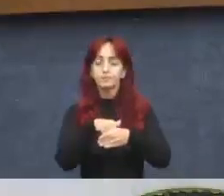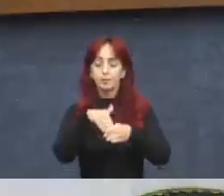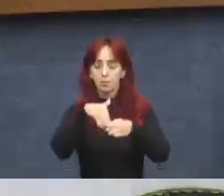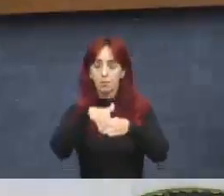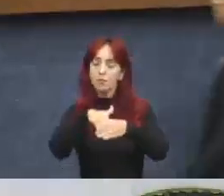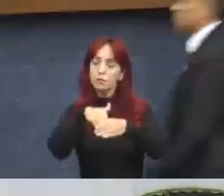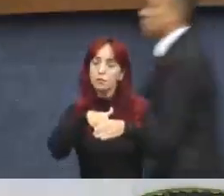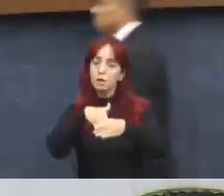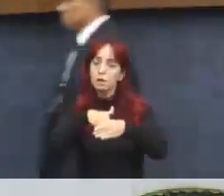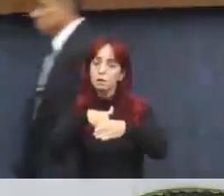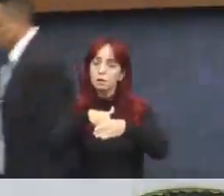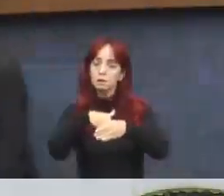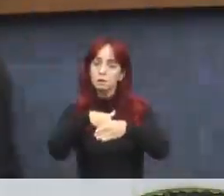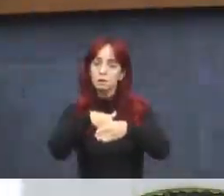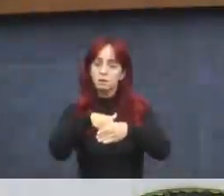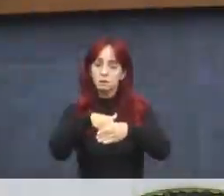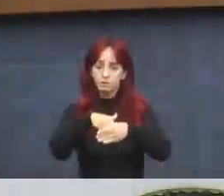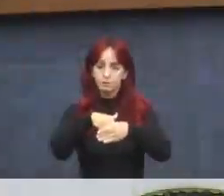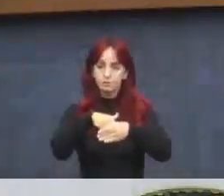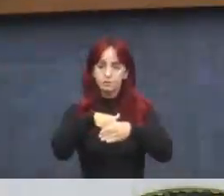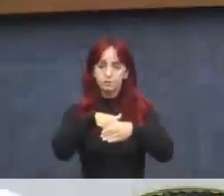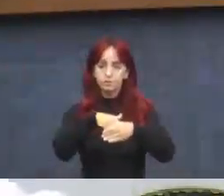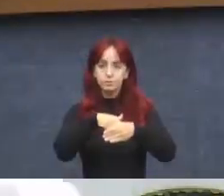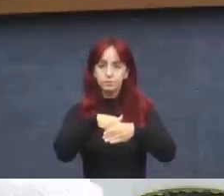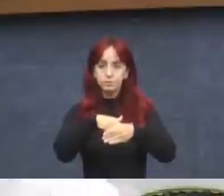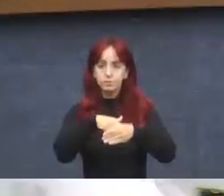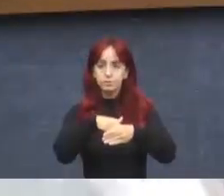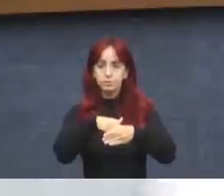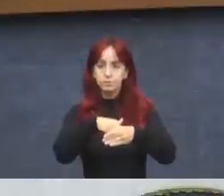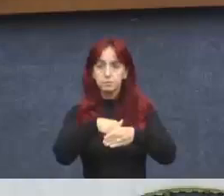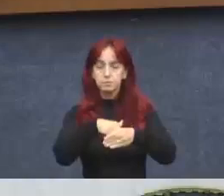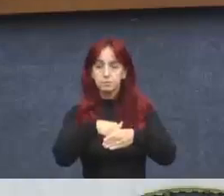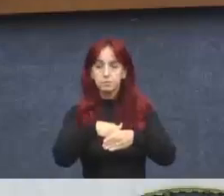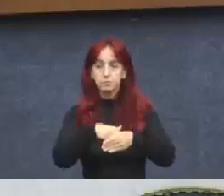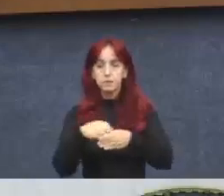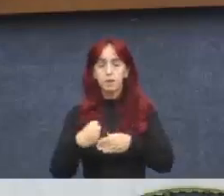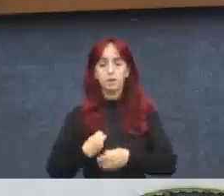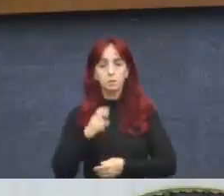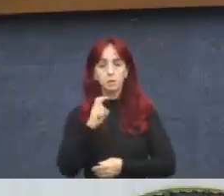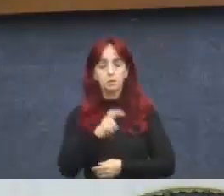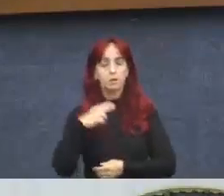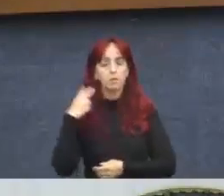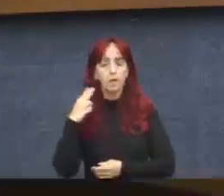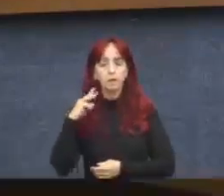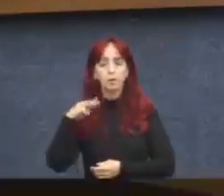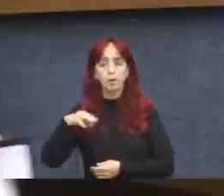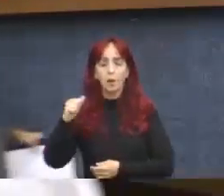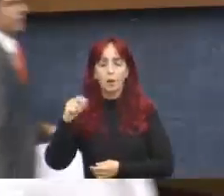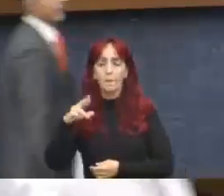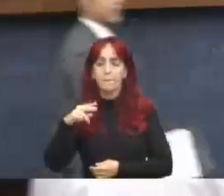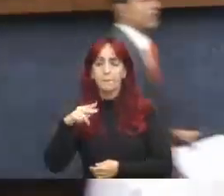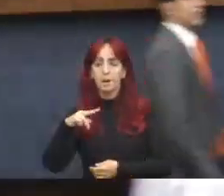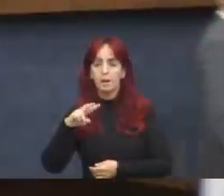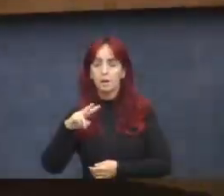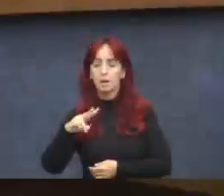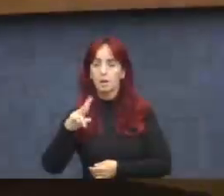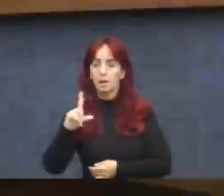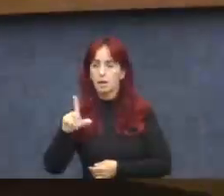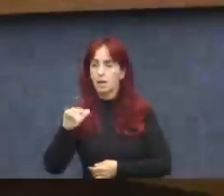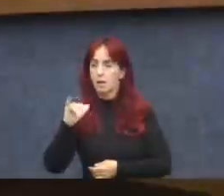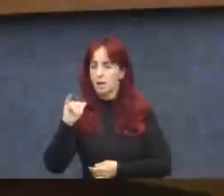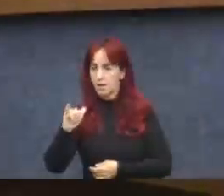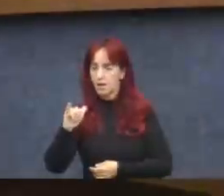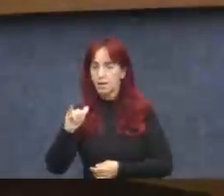vereador. Votação do substitutivo número 5, vereadora professora Marli. Obrigada. Boa